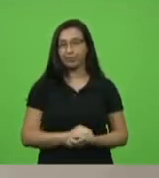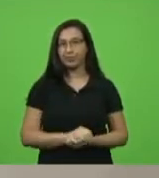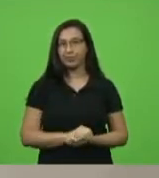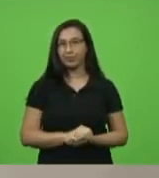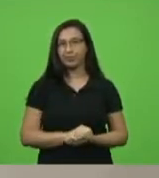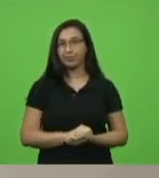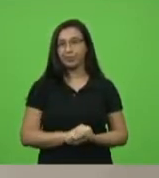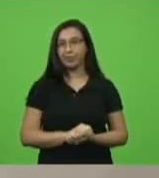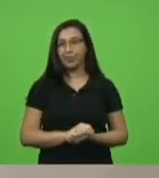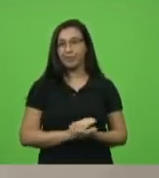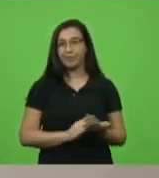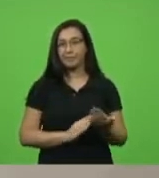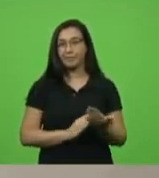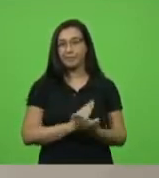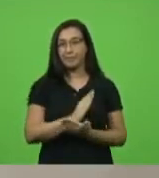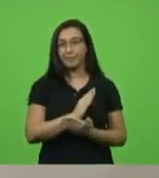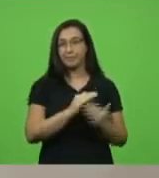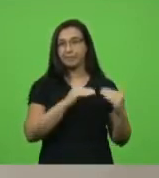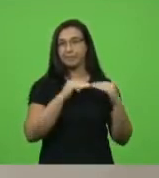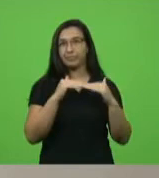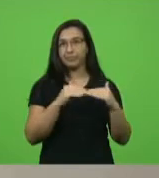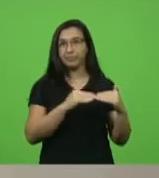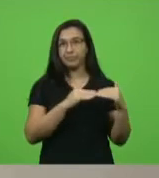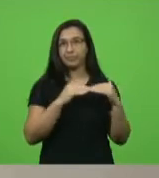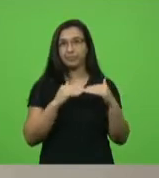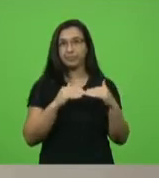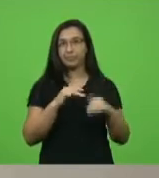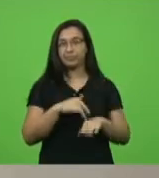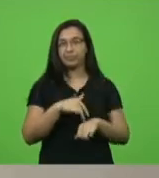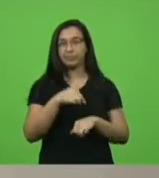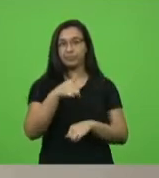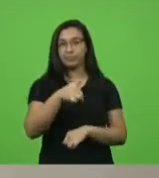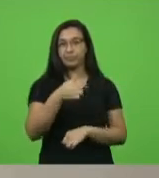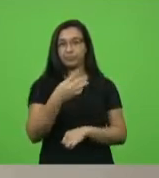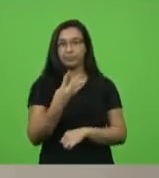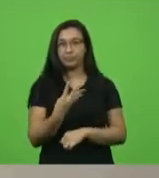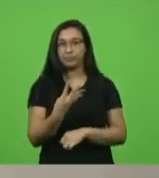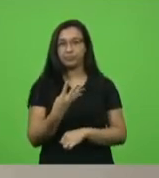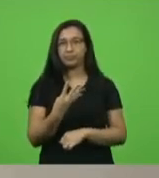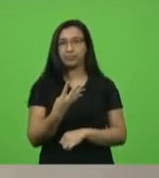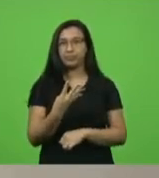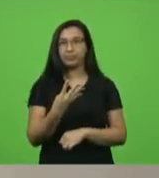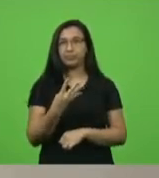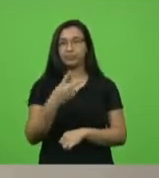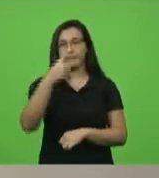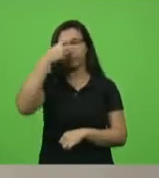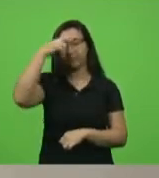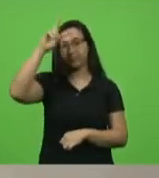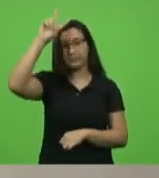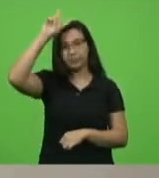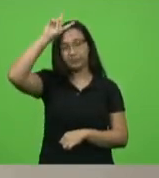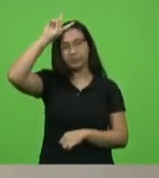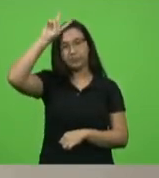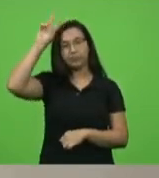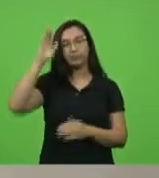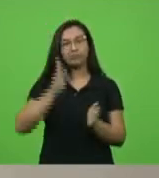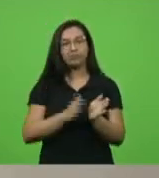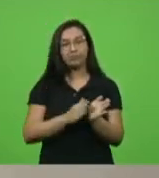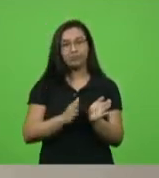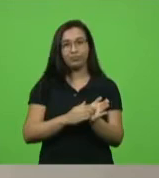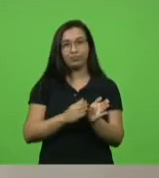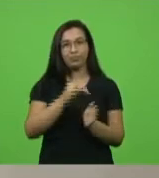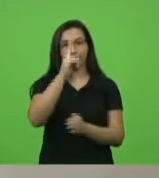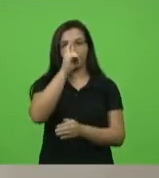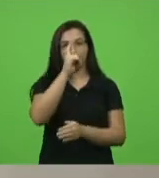aprovam, permaneçam como se encontra. Aprovado por unanimidade, moção 74, autor, deputado doutor Vicente Caropreso, manifestando aplausos ao Hospital